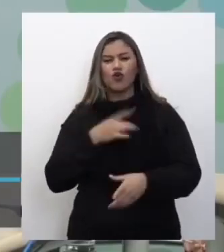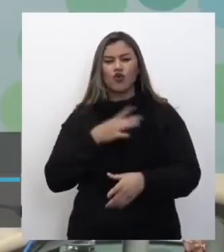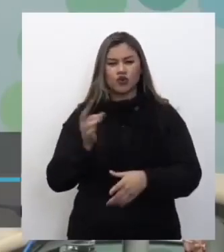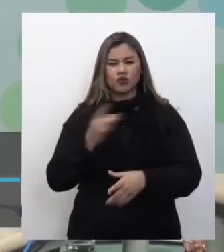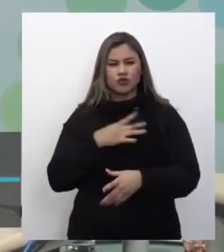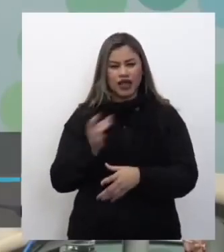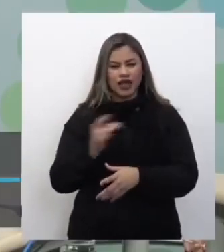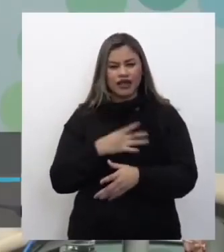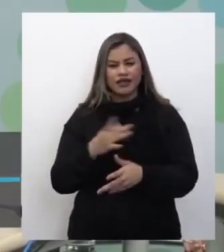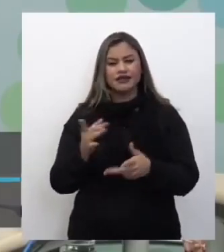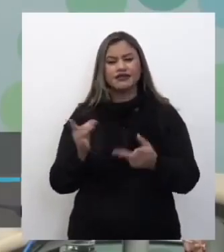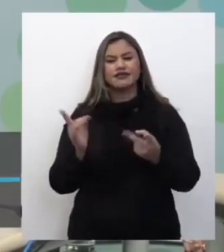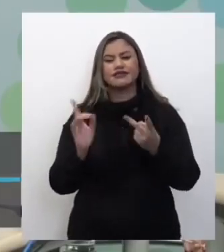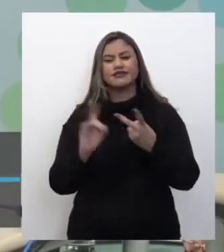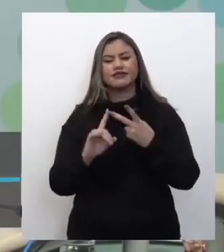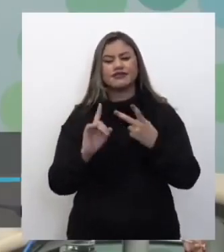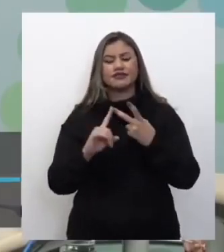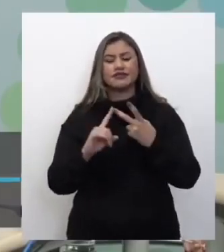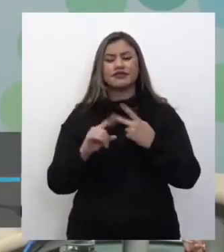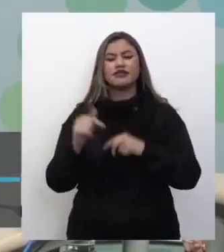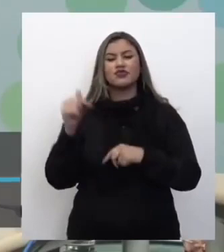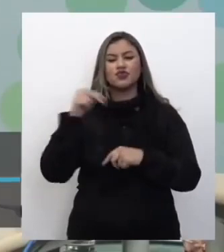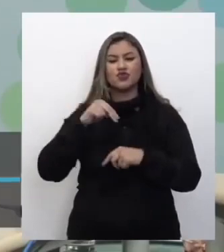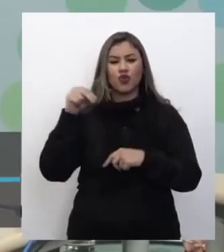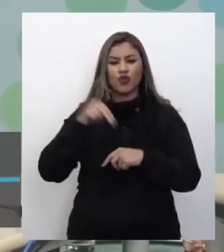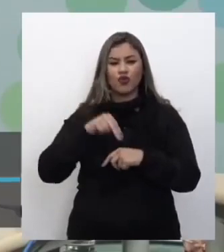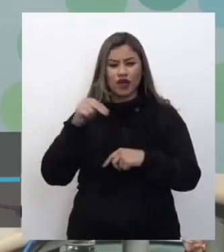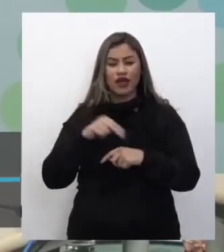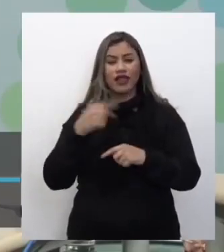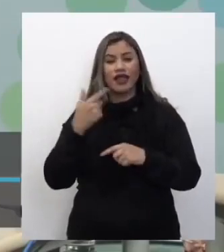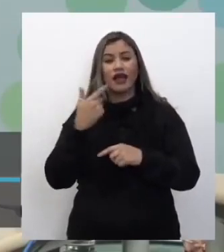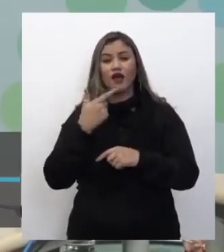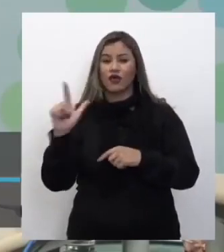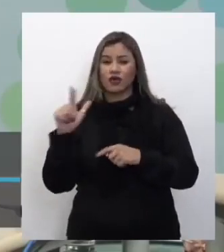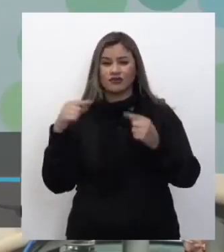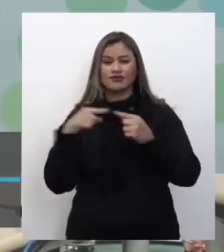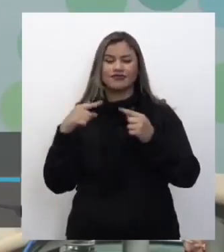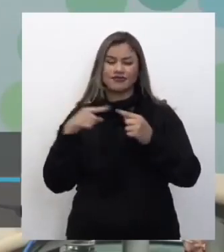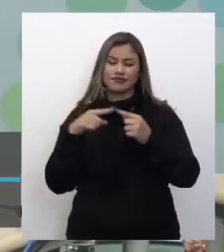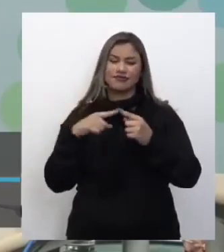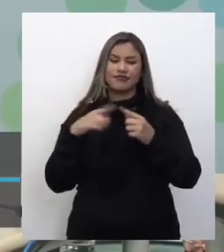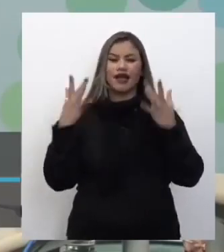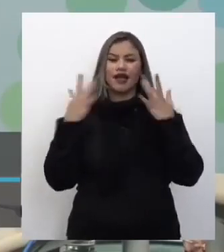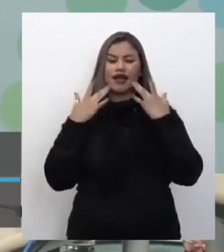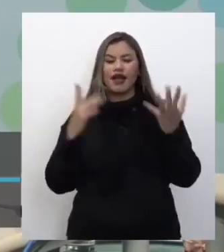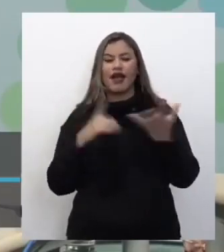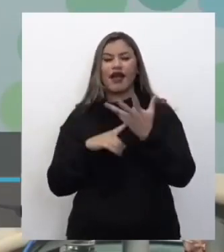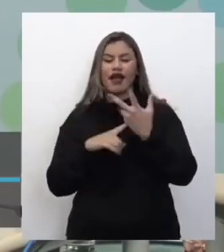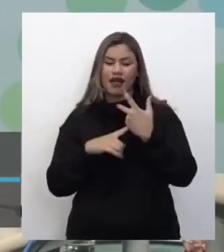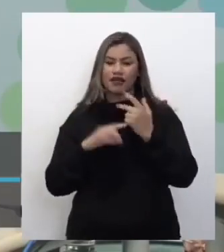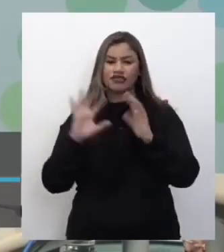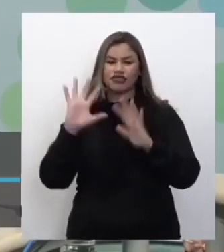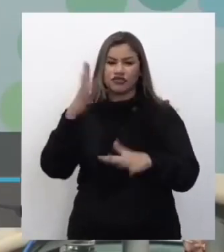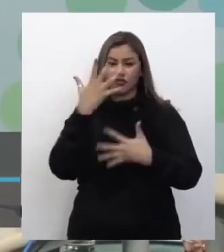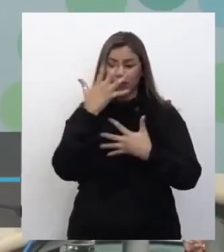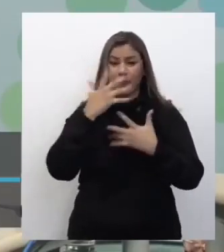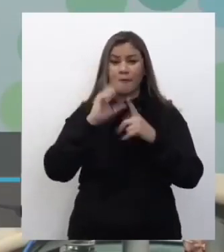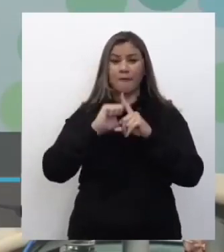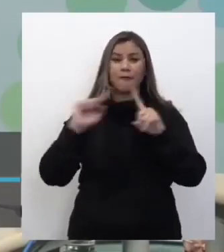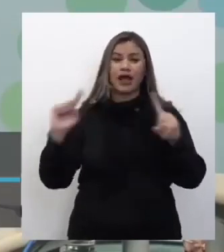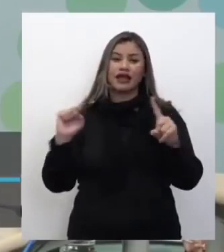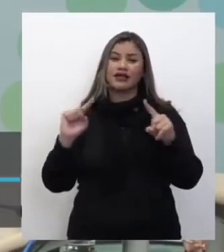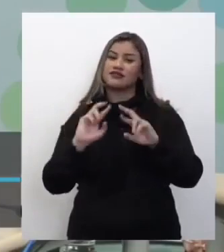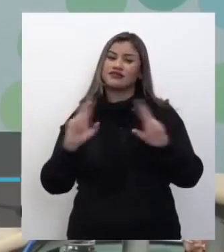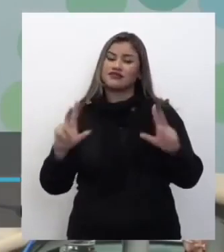Tá? E as novelas, gente, entra na parte de teledramaturgia. Também é dramaturgia, também é arte de interpretar, porém, né? Diferente